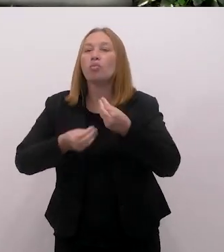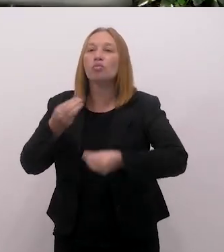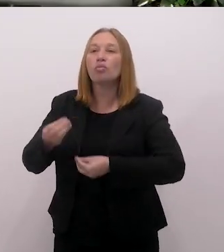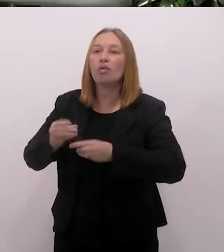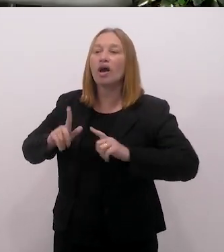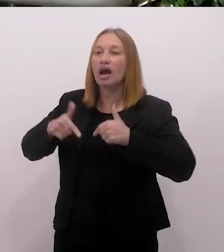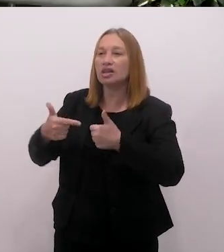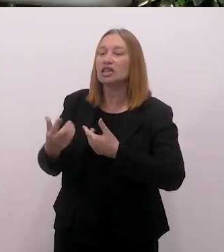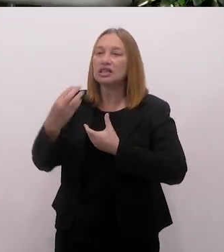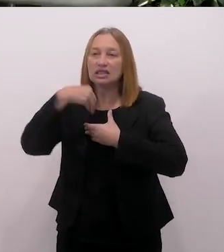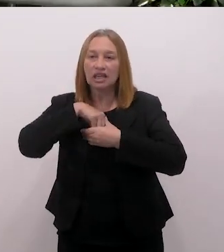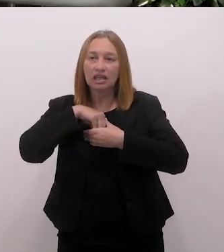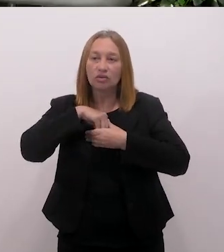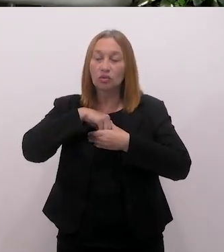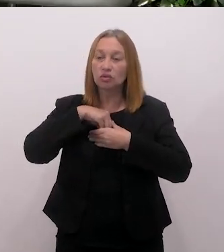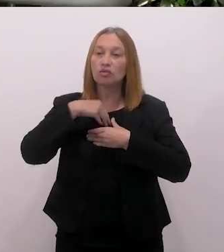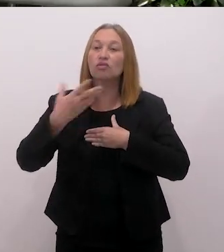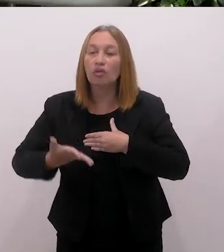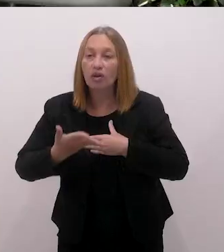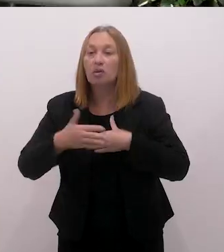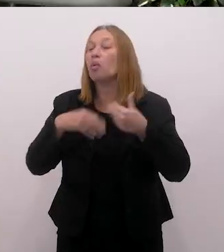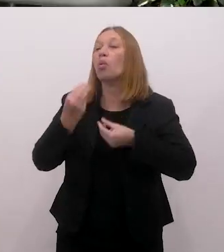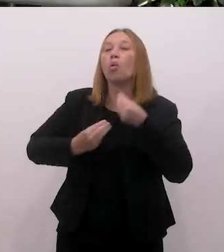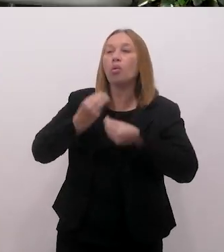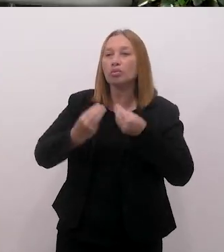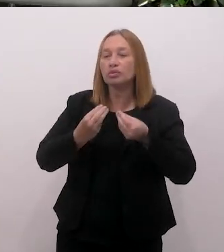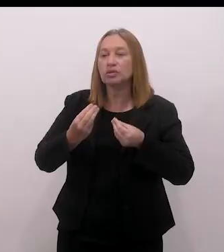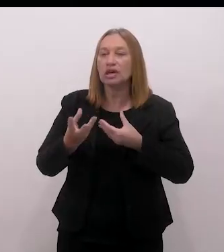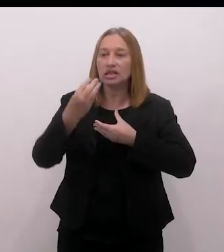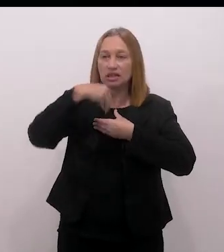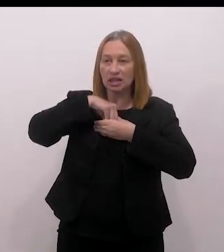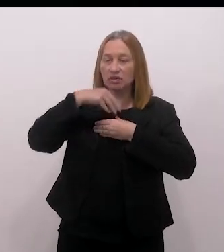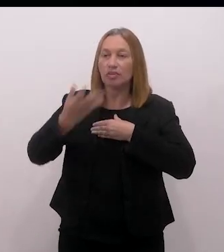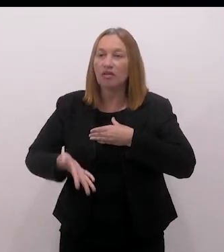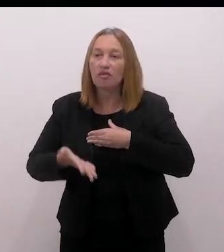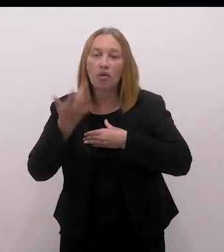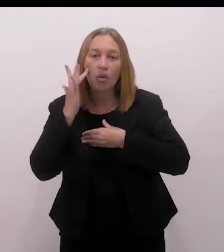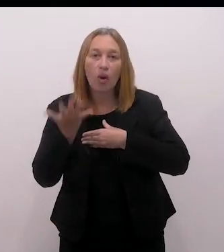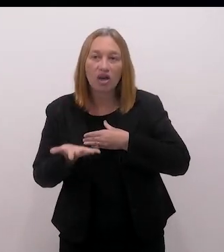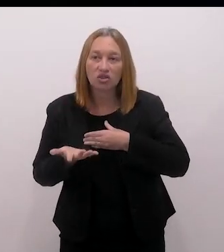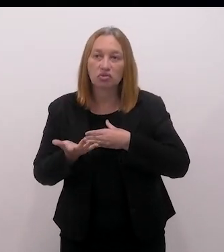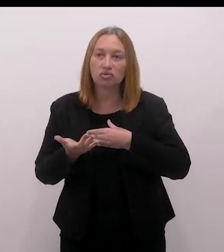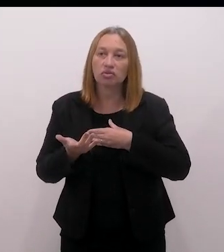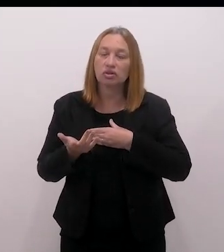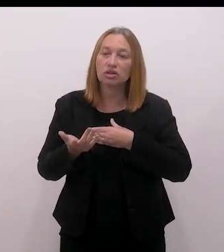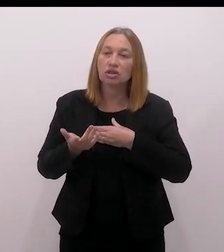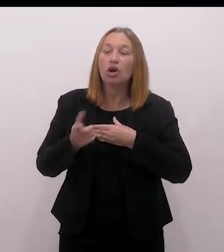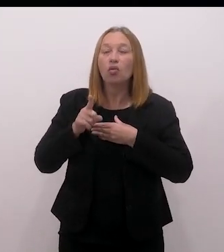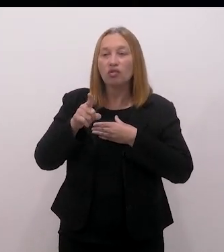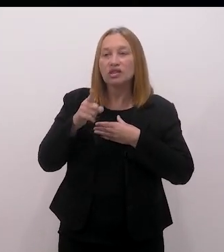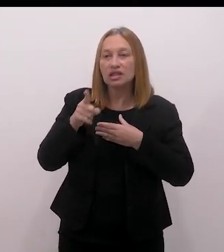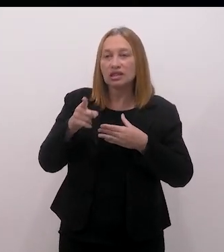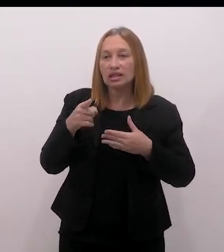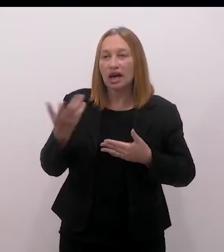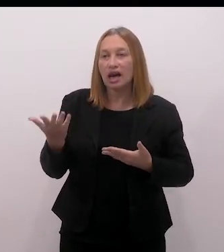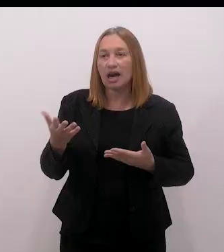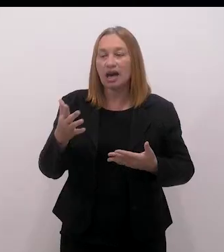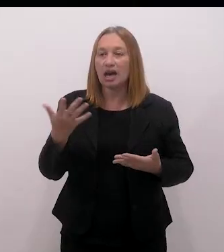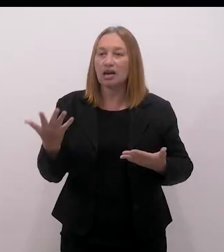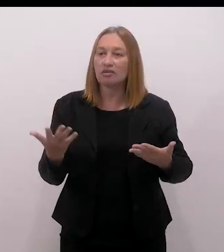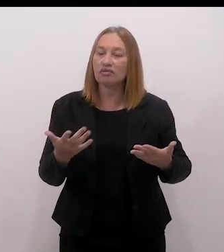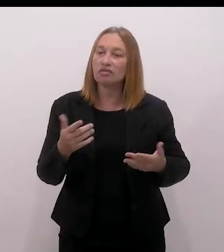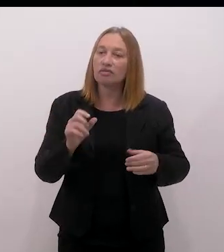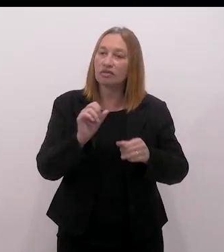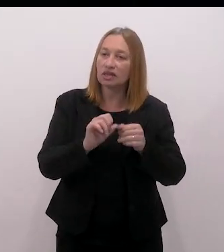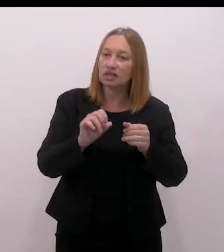que funciona mais? É de dentro para fora ou de fora para dentro? É mais de dentro para fora, eu acho, né? Quando você está a serviço de um